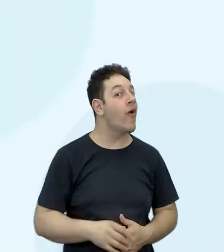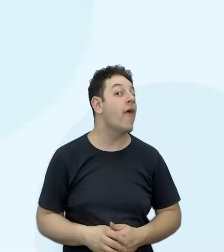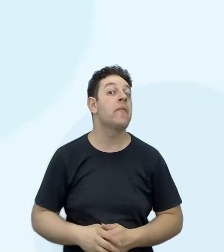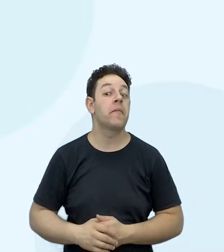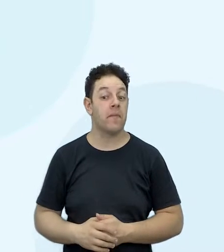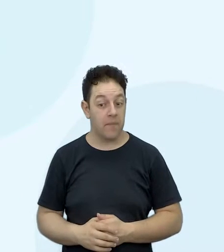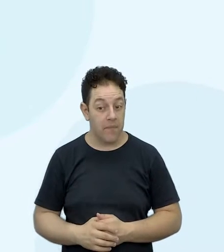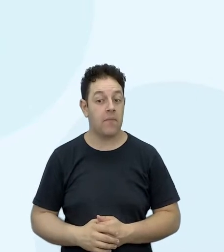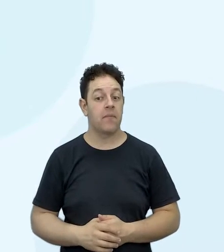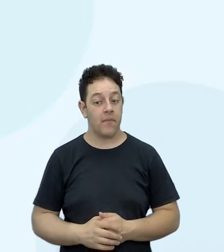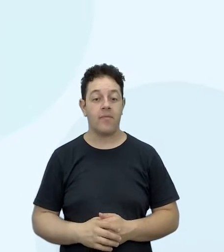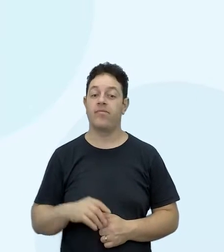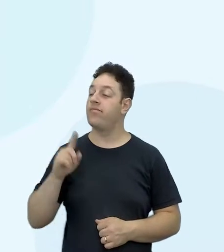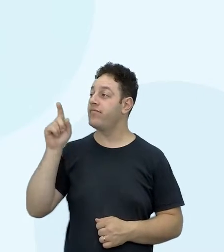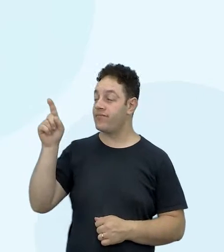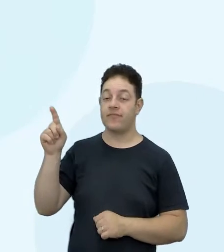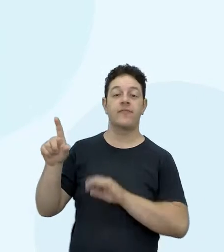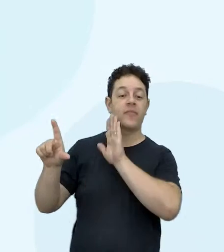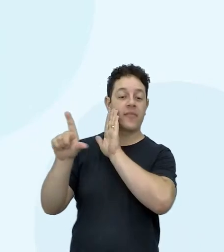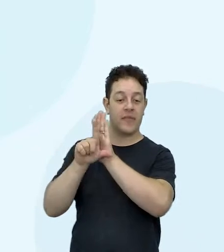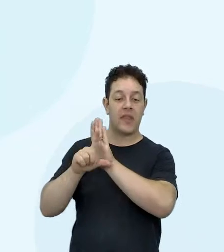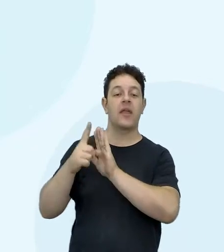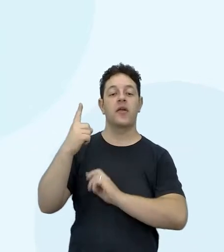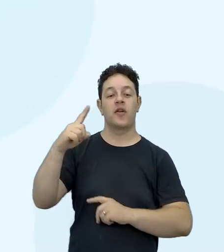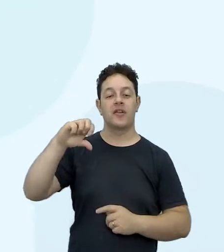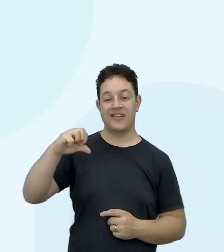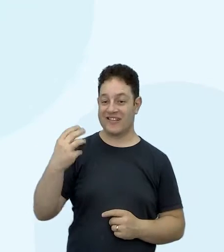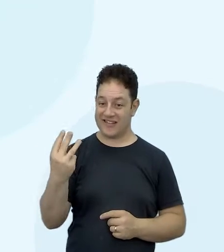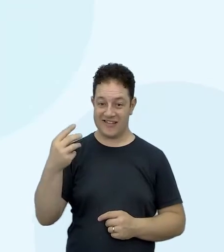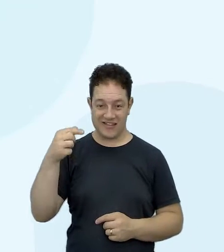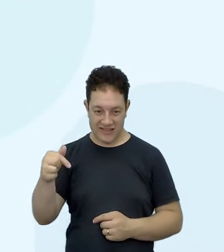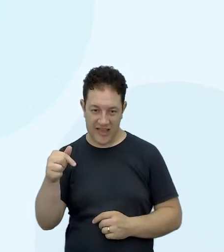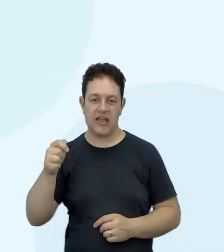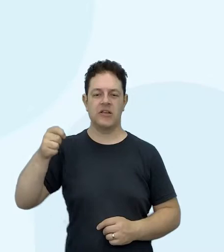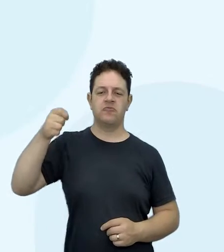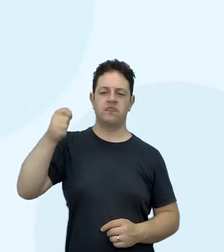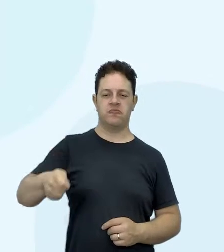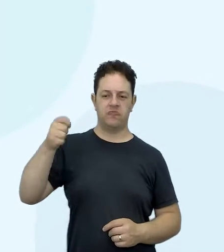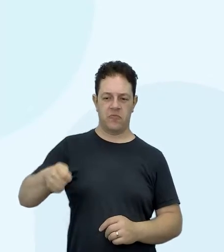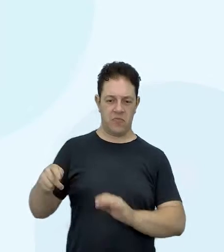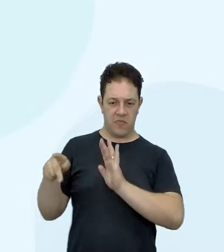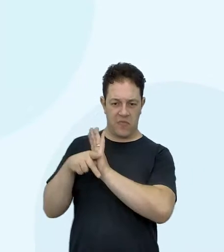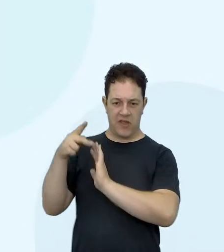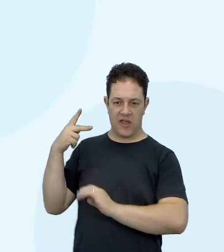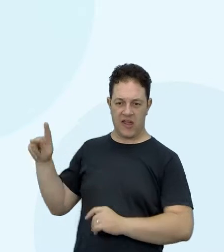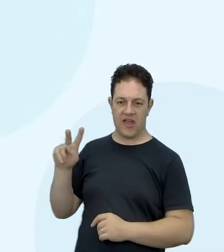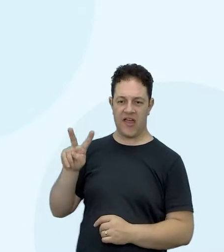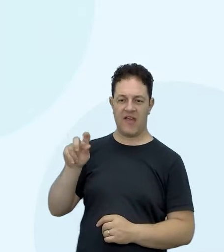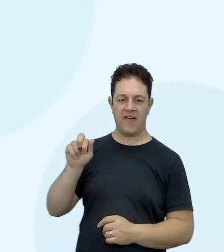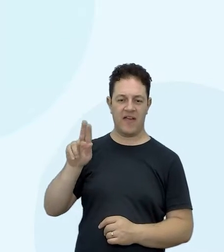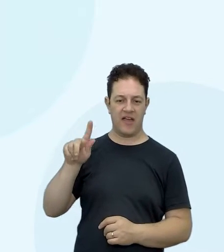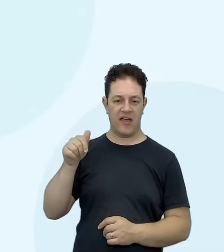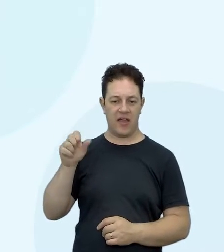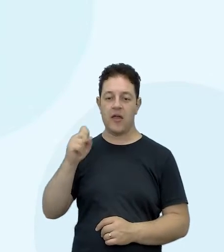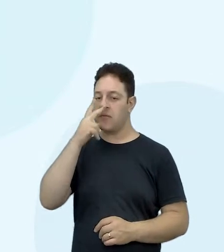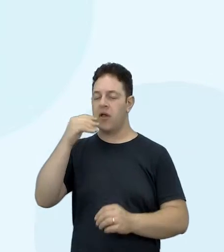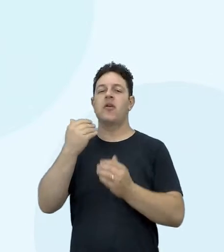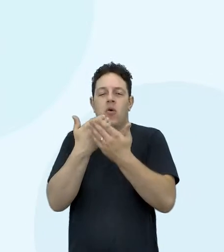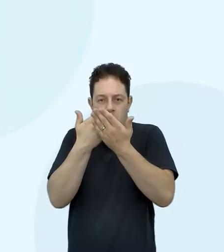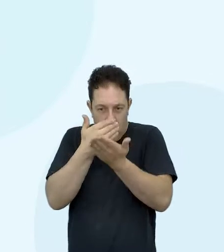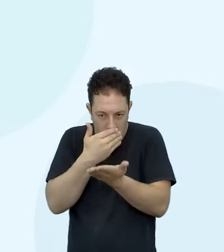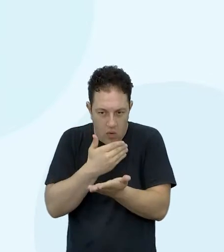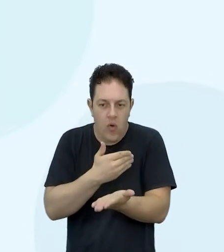É na Constituição de 37, aonde a ditadura varguista ela vai ser